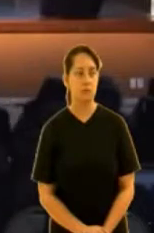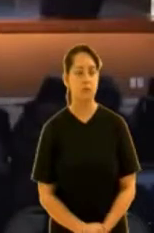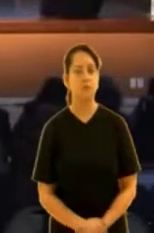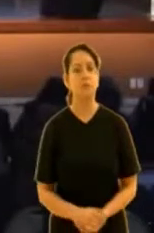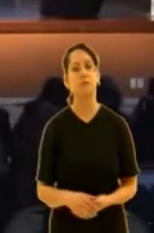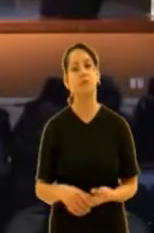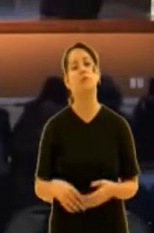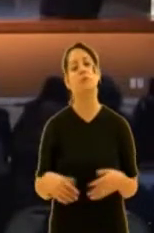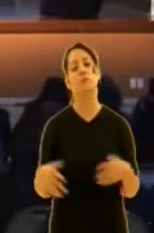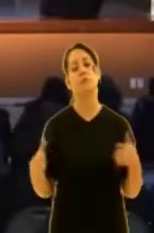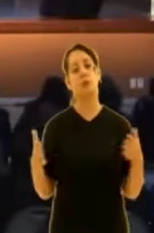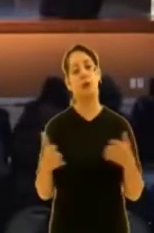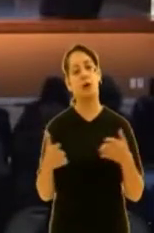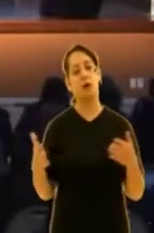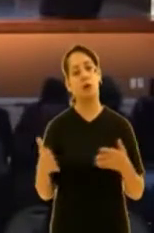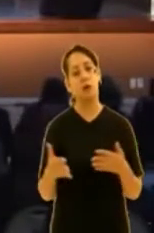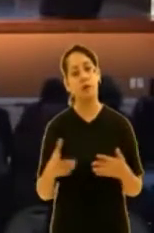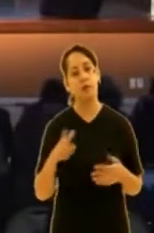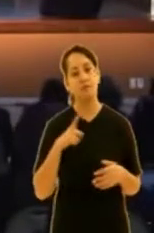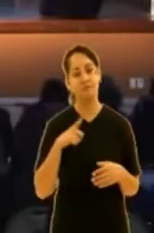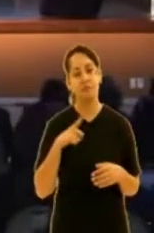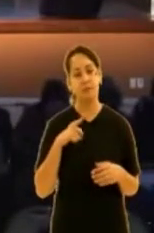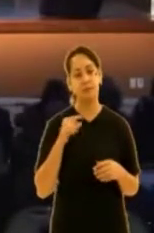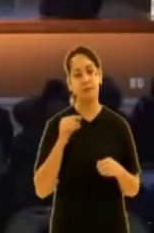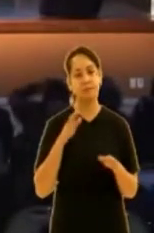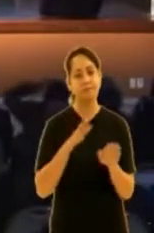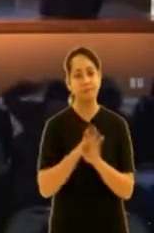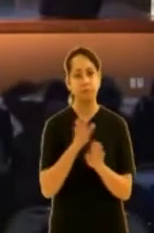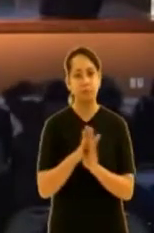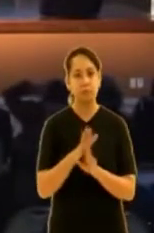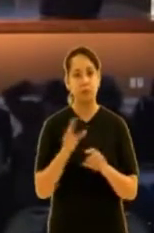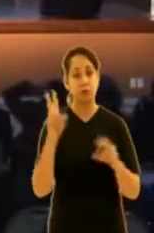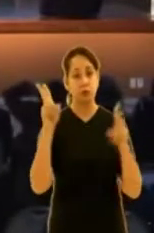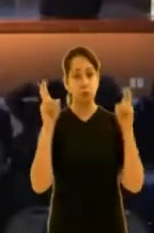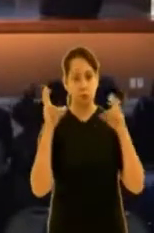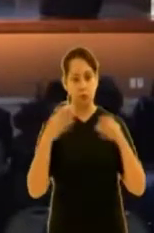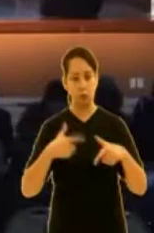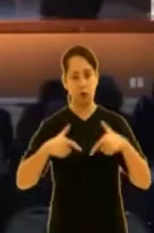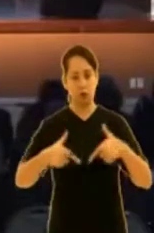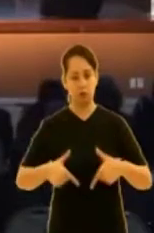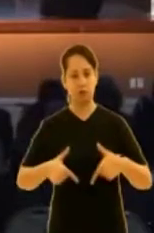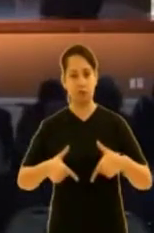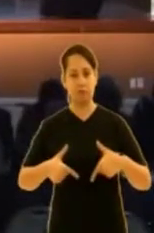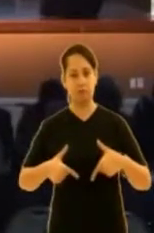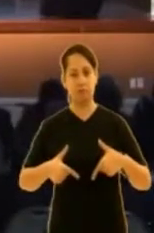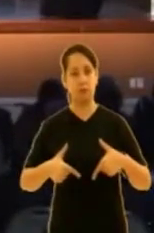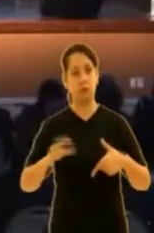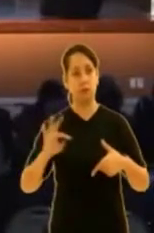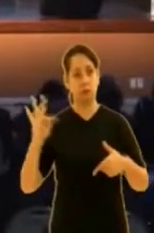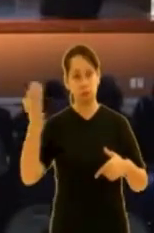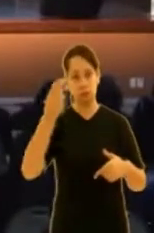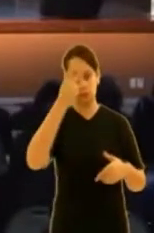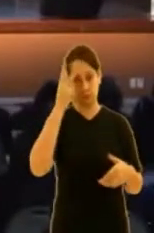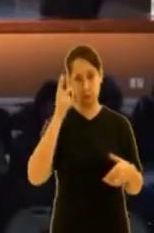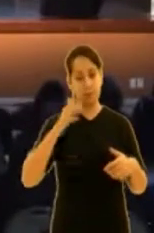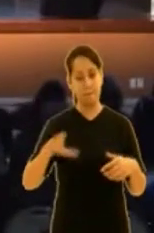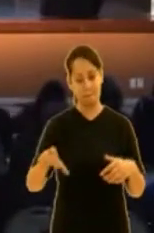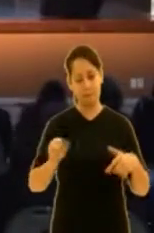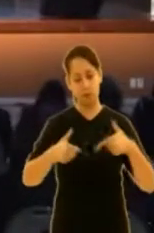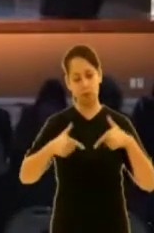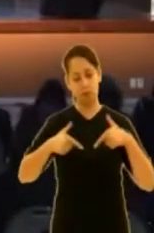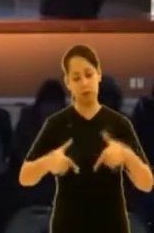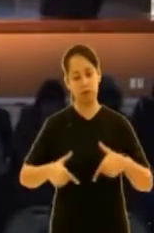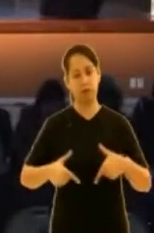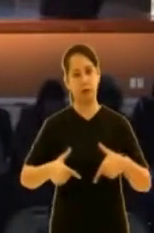Gente, agora nós vamos dar umas orientações sobre os crachás. Então, por favor, todos, peguem os seus crachás. São